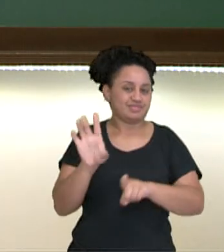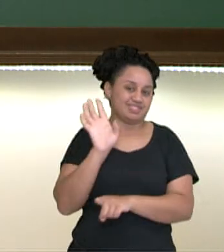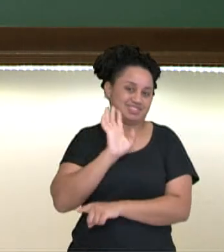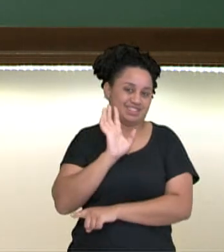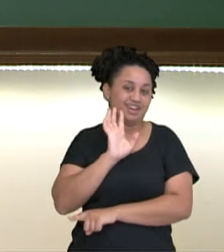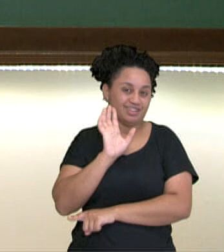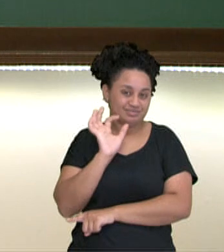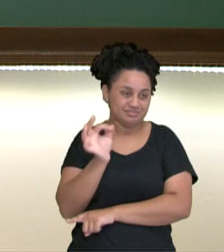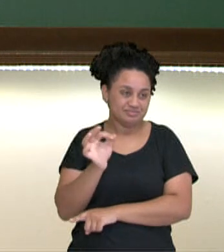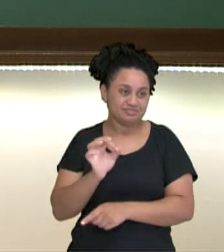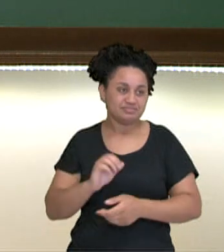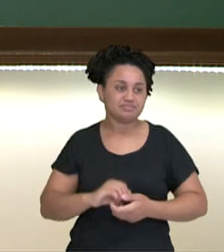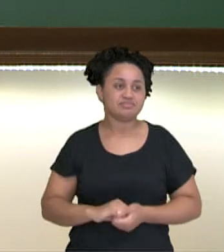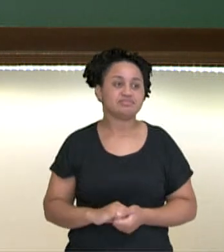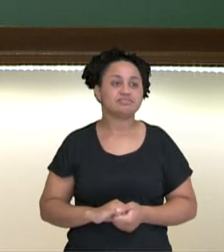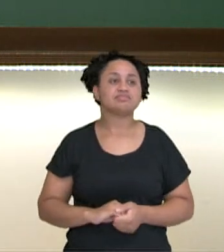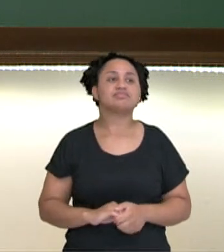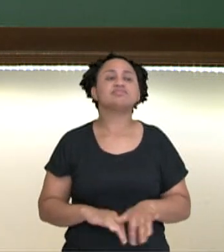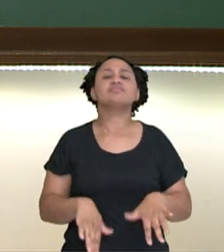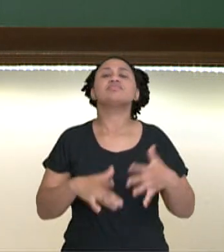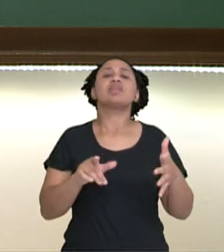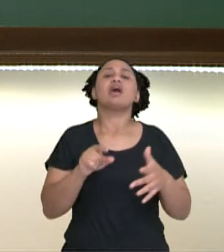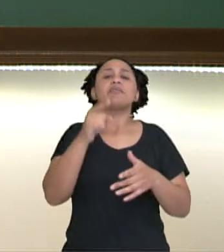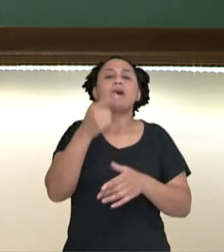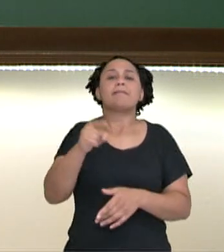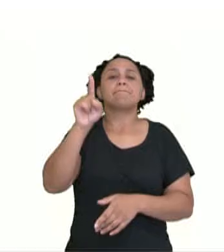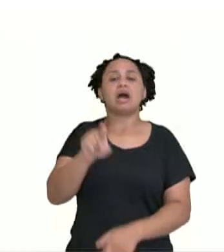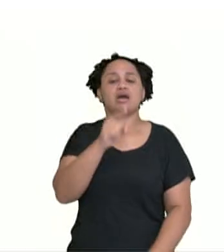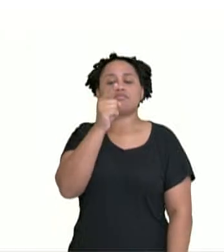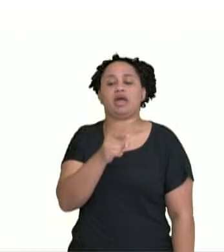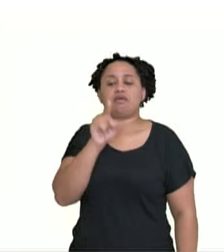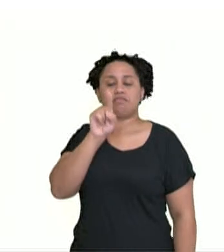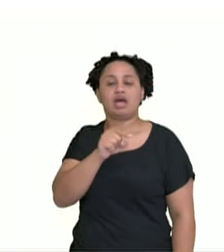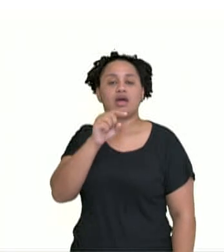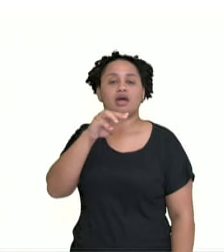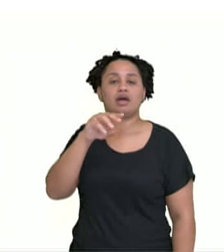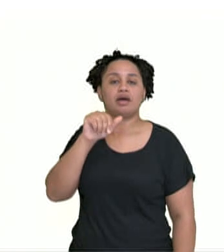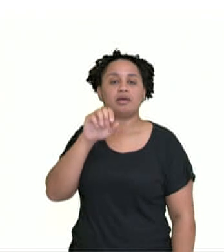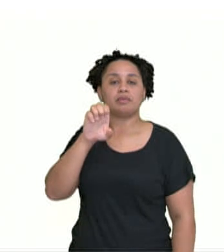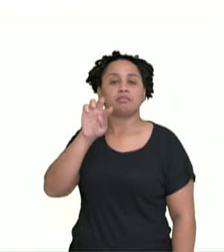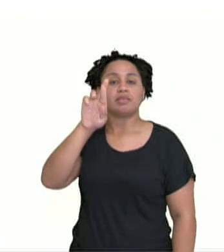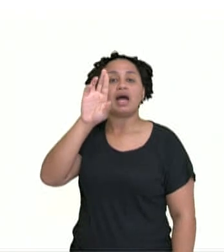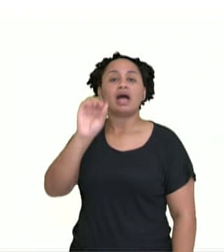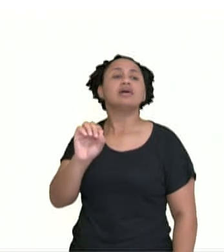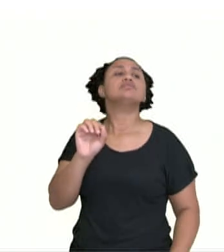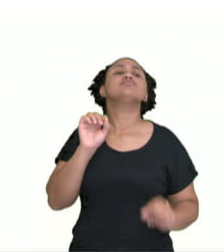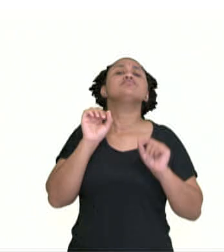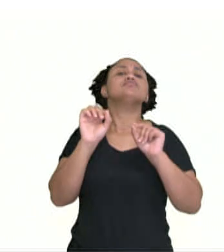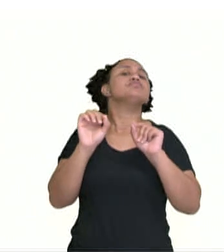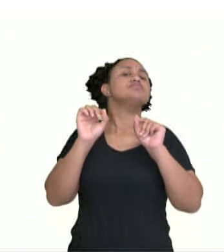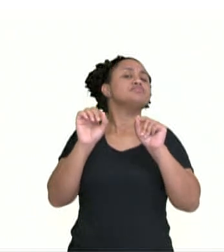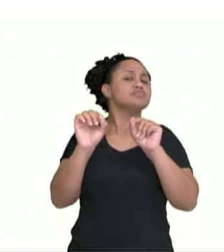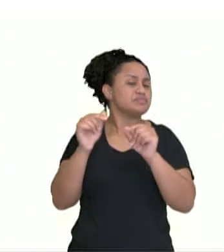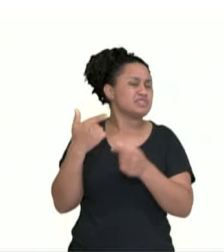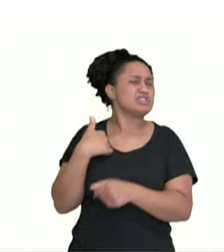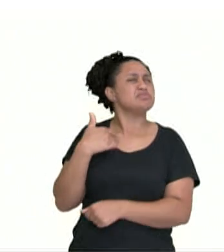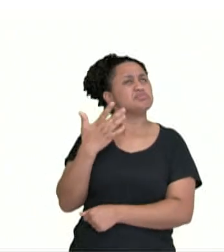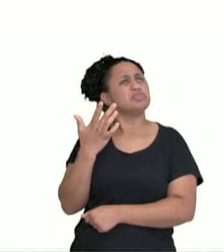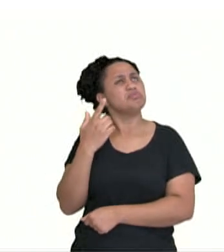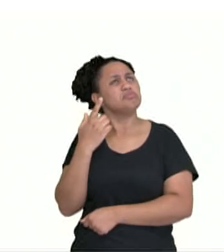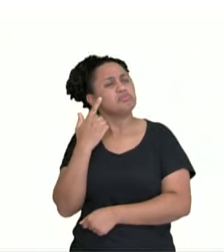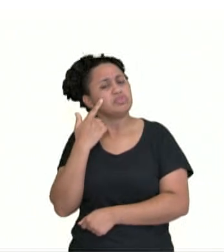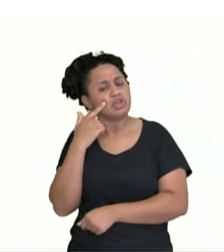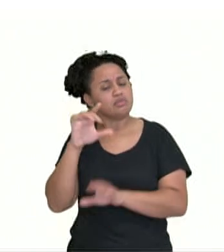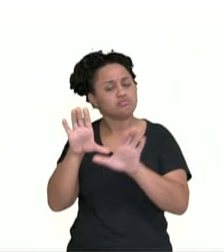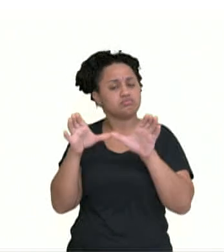é? E o maestro, professor? O que é o maestro? Já ouvi falar que numa